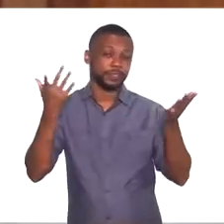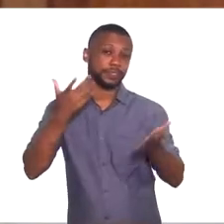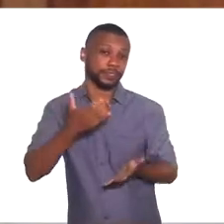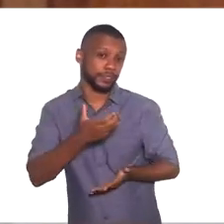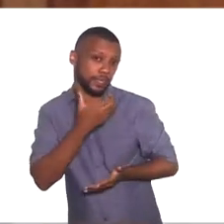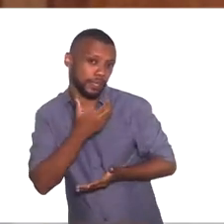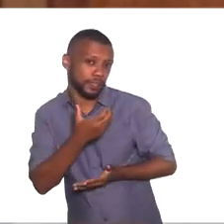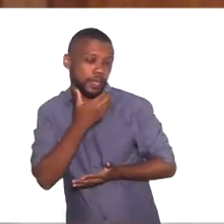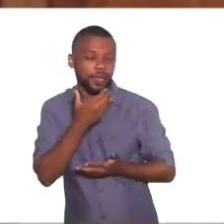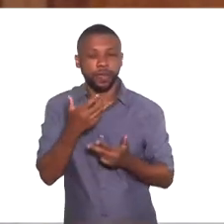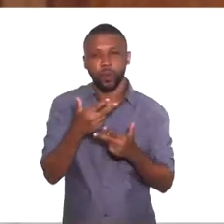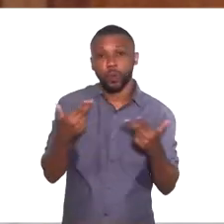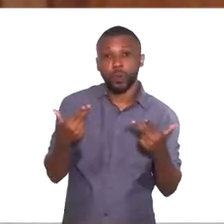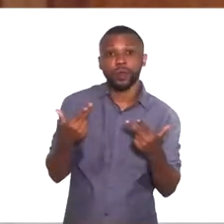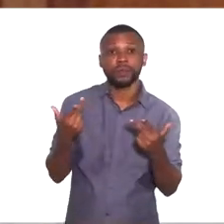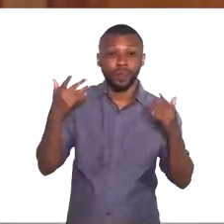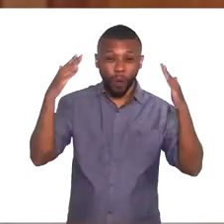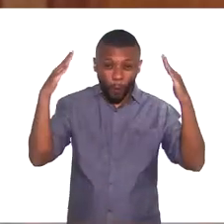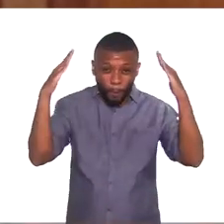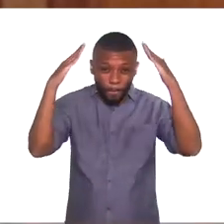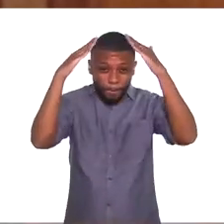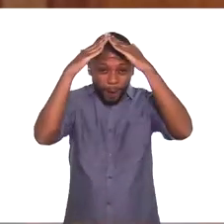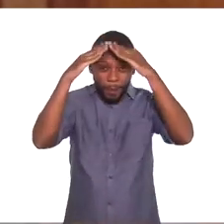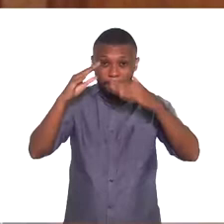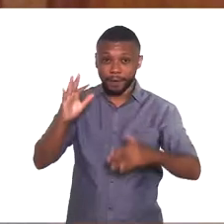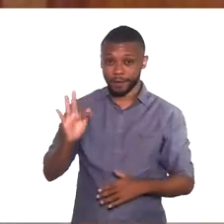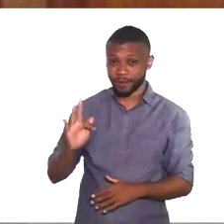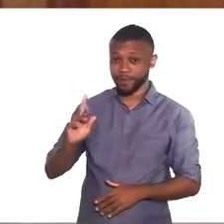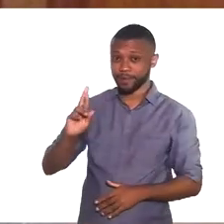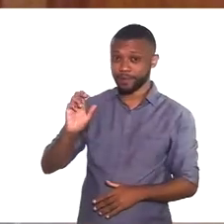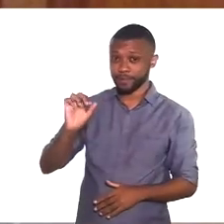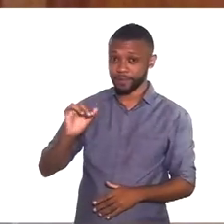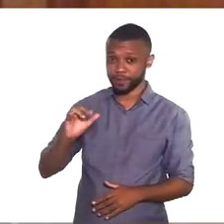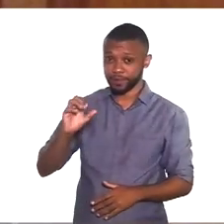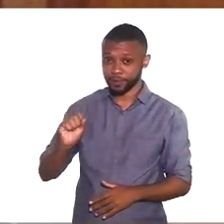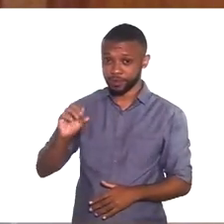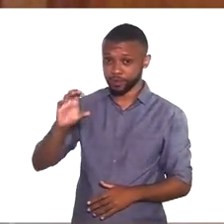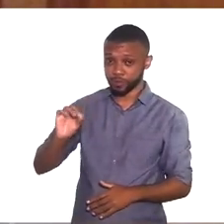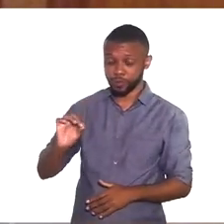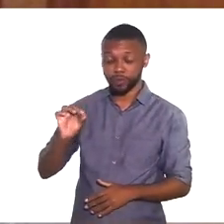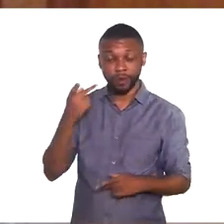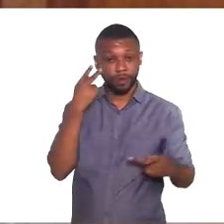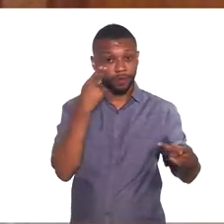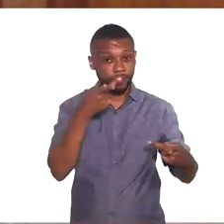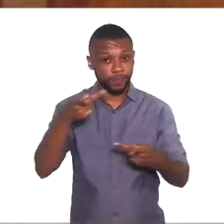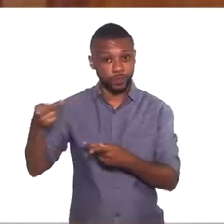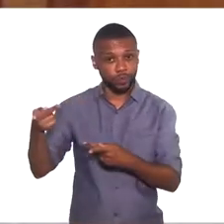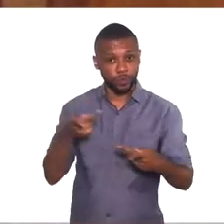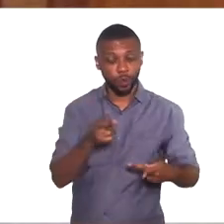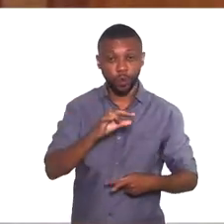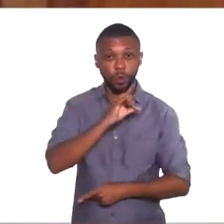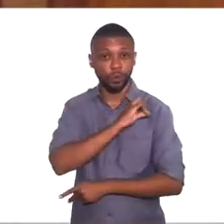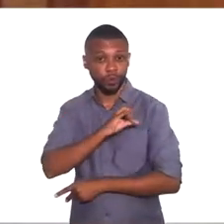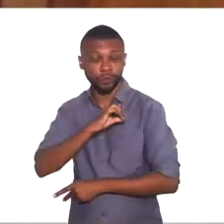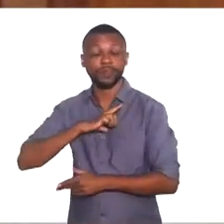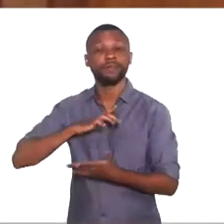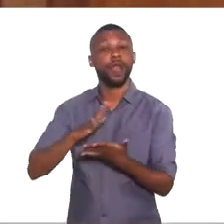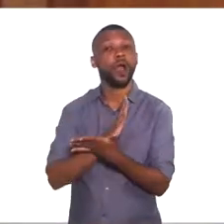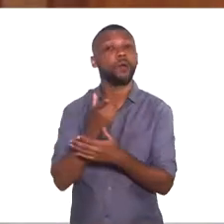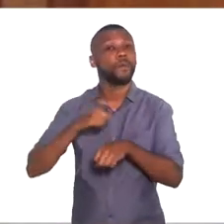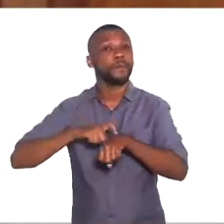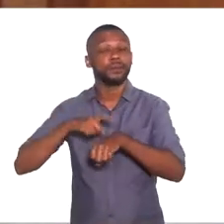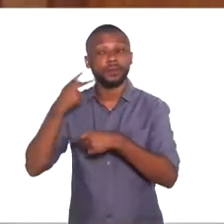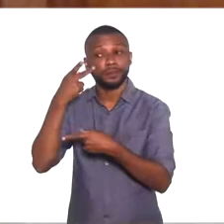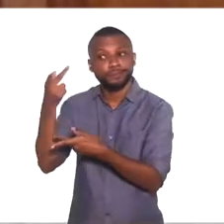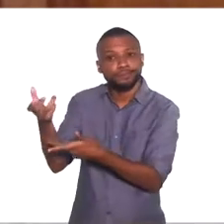com previsão de Natal também recebi aqui e quando o Papa Francisco esteve no Rio de Janeiro também teve alguns momentos